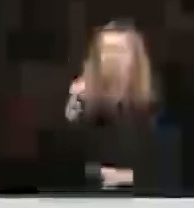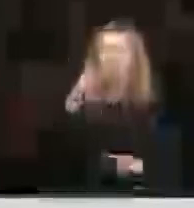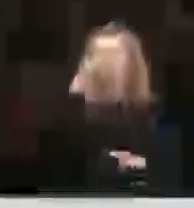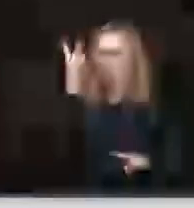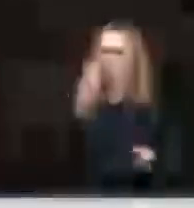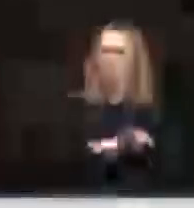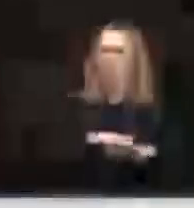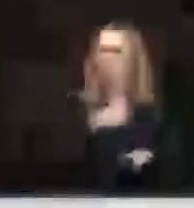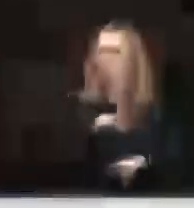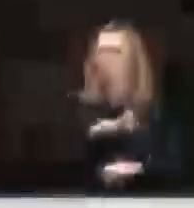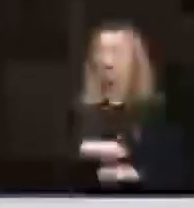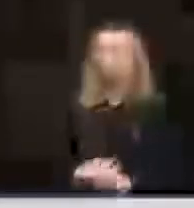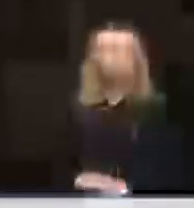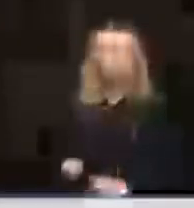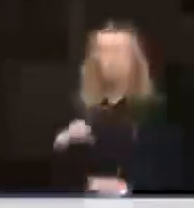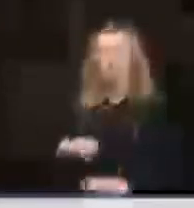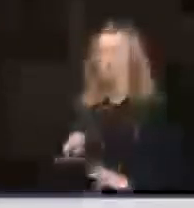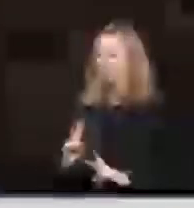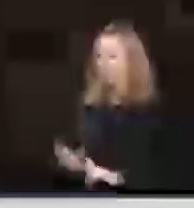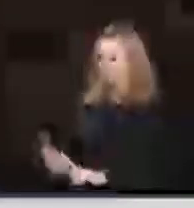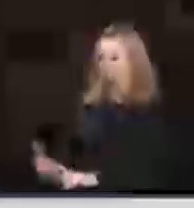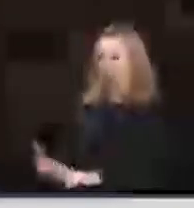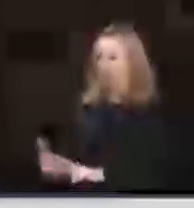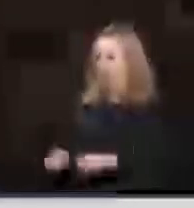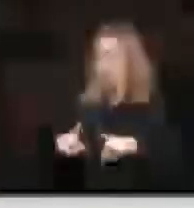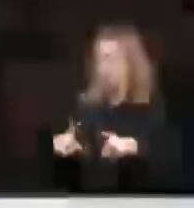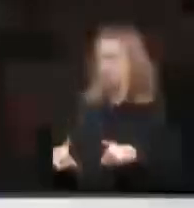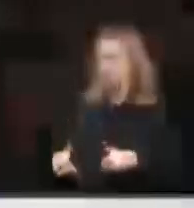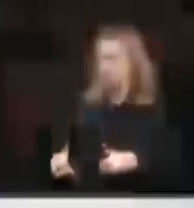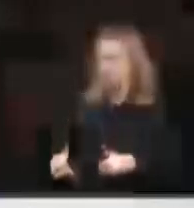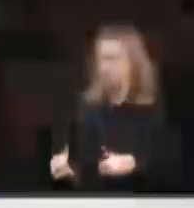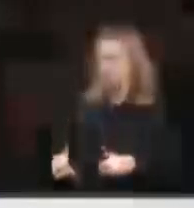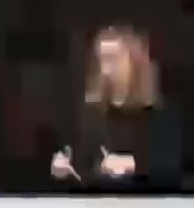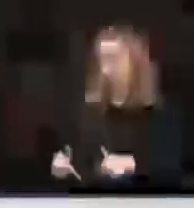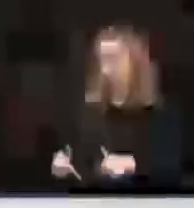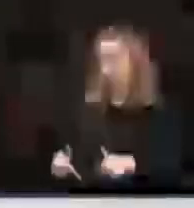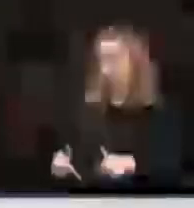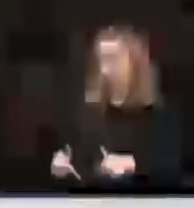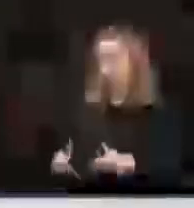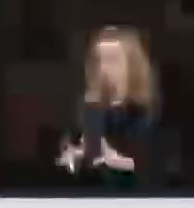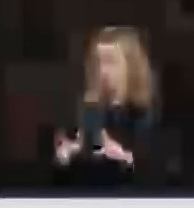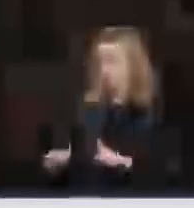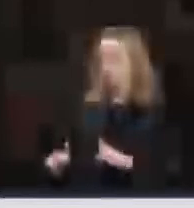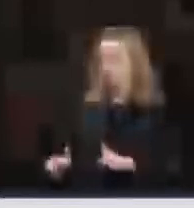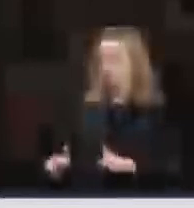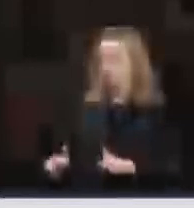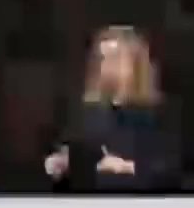Se continuarmos admitindo essa excrescência,